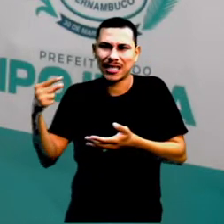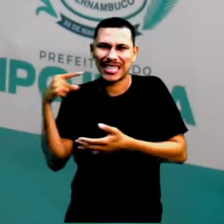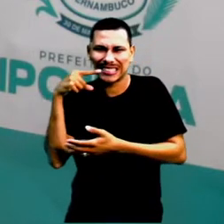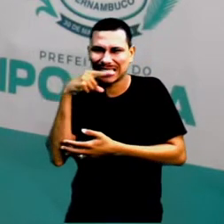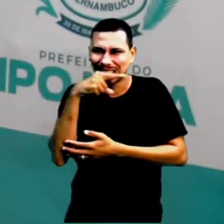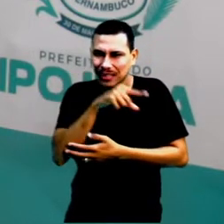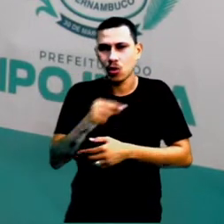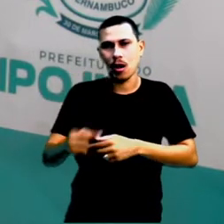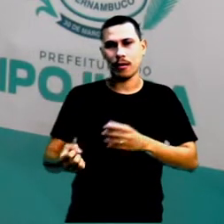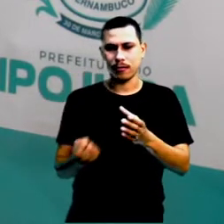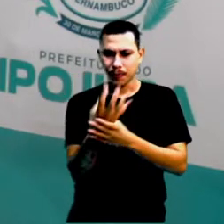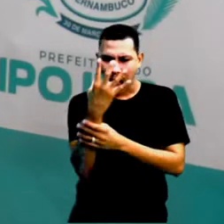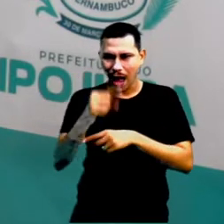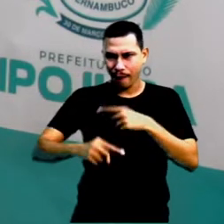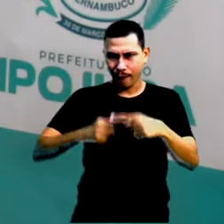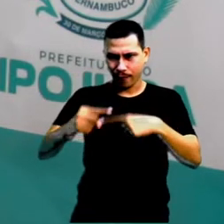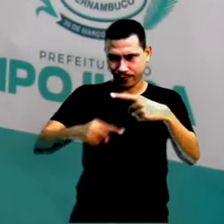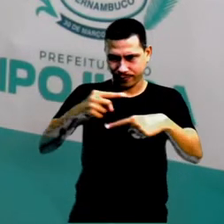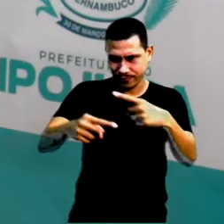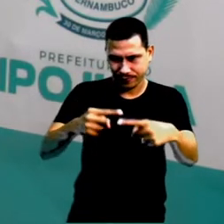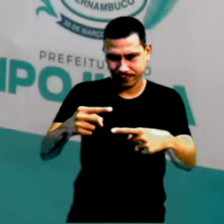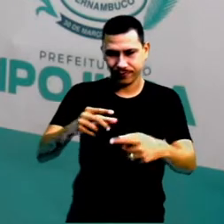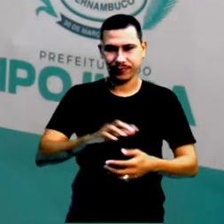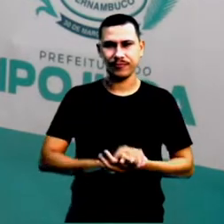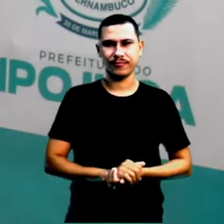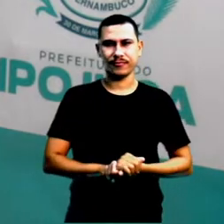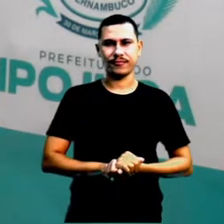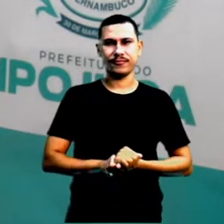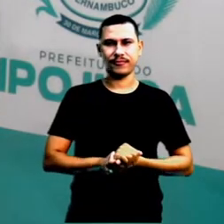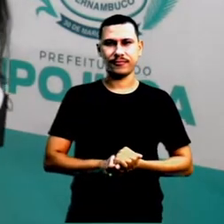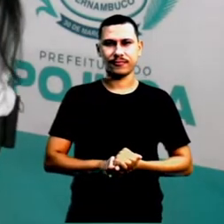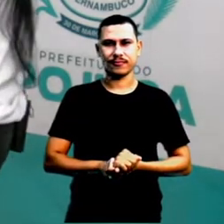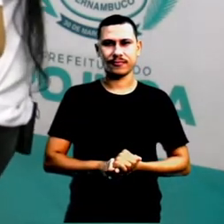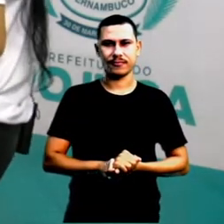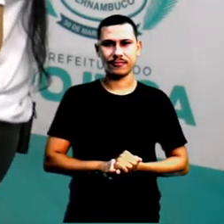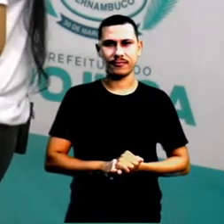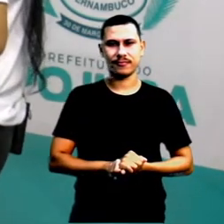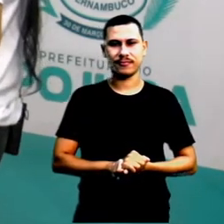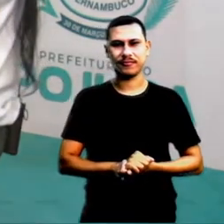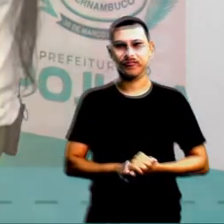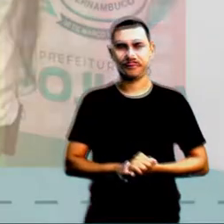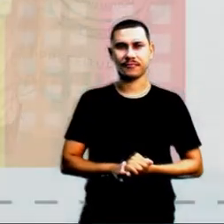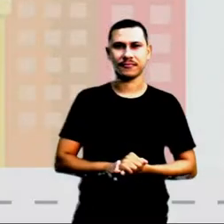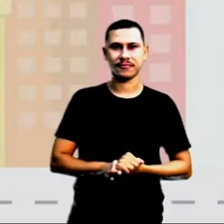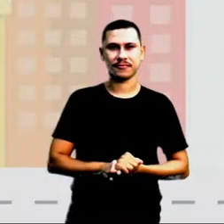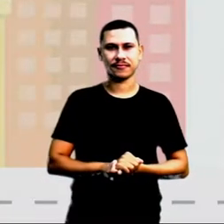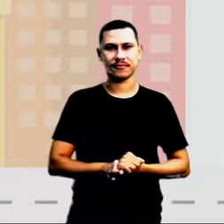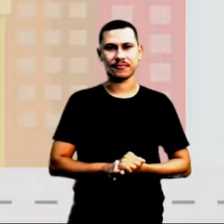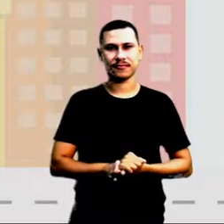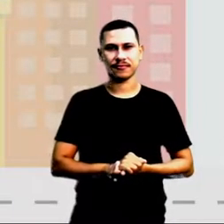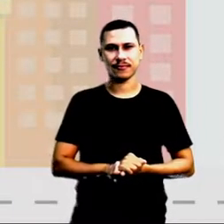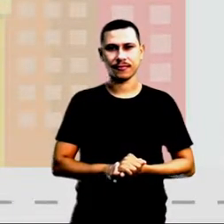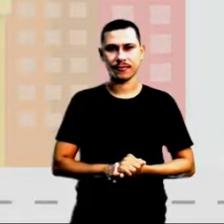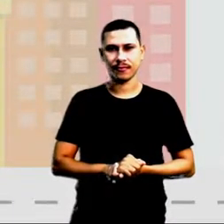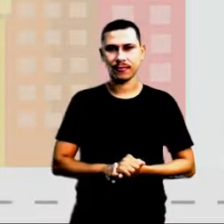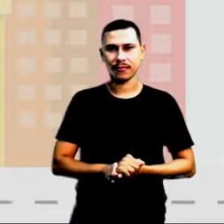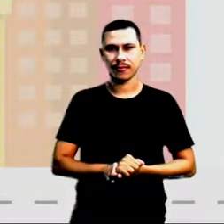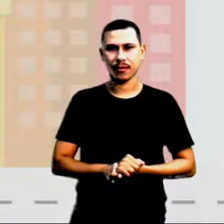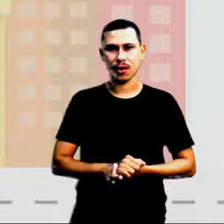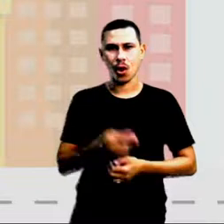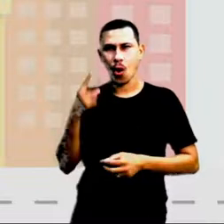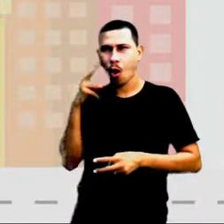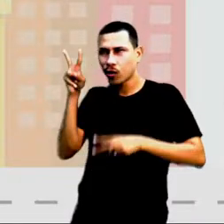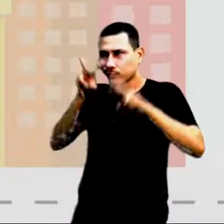é a matéria-prima. Vamos ler mais um pouco. Quem lê, aprende. Observe que